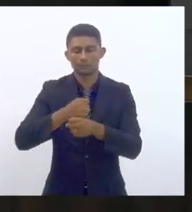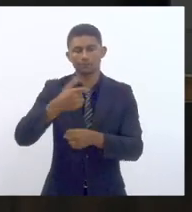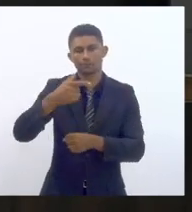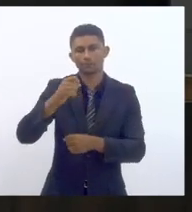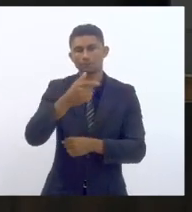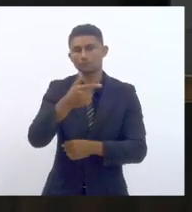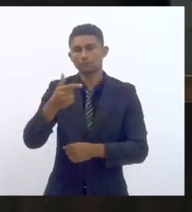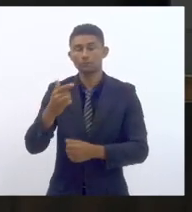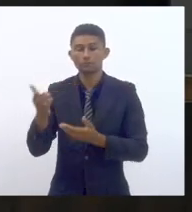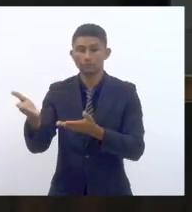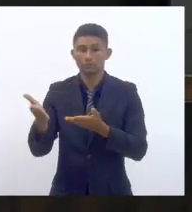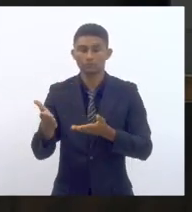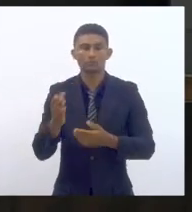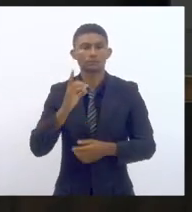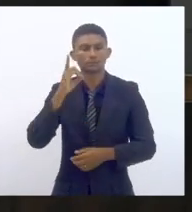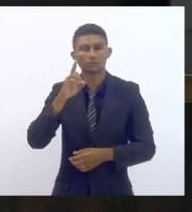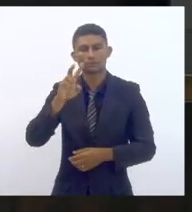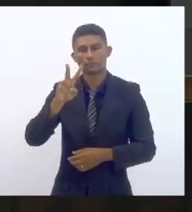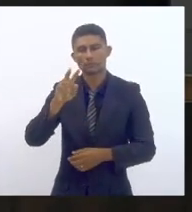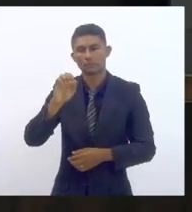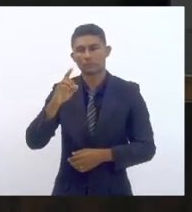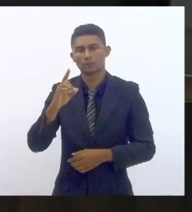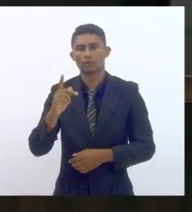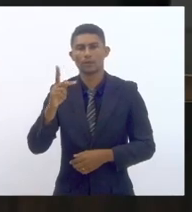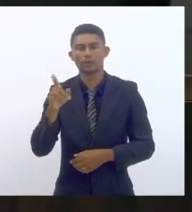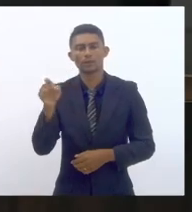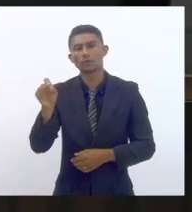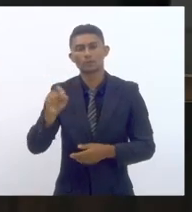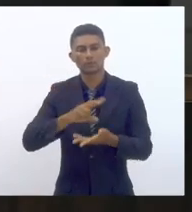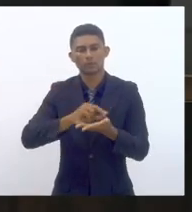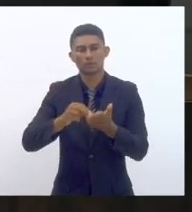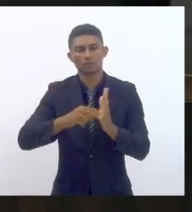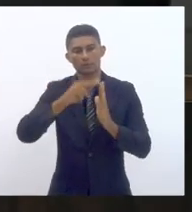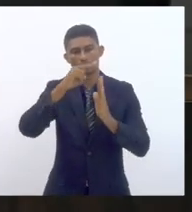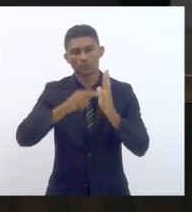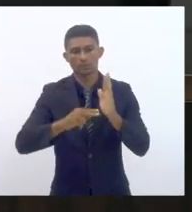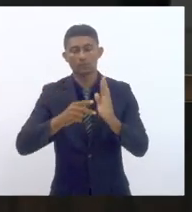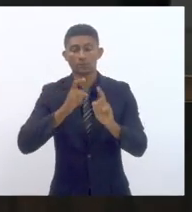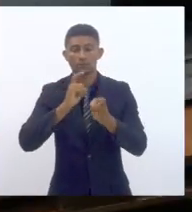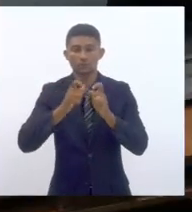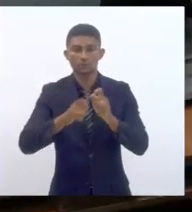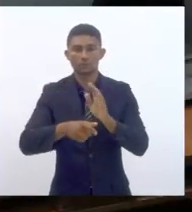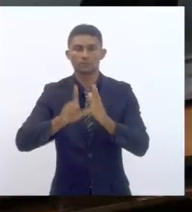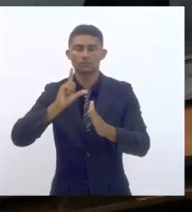Valdec Carneiro para fazer a leitura da ata da sessão anterior.